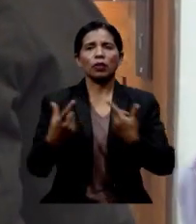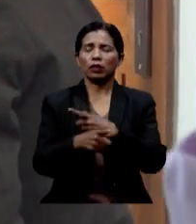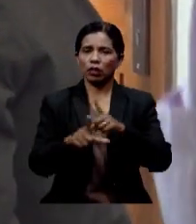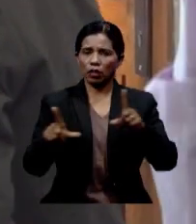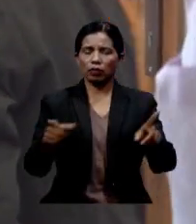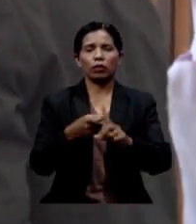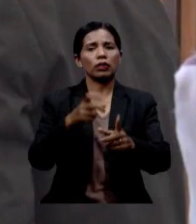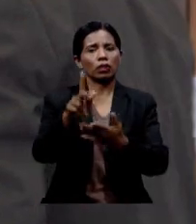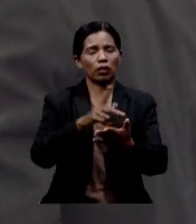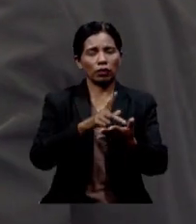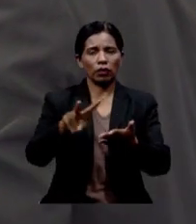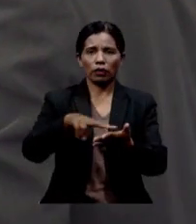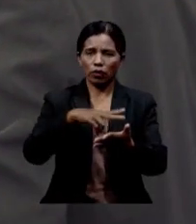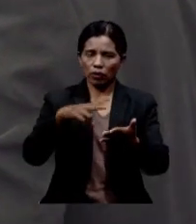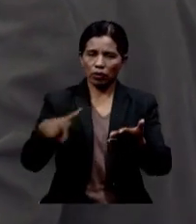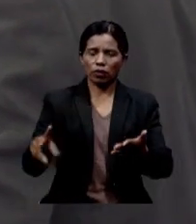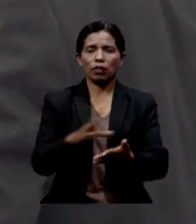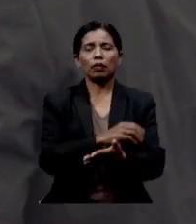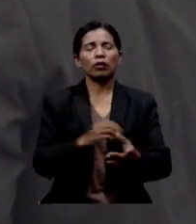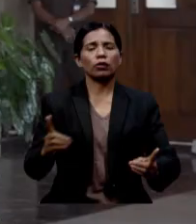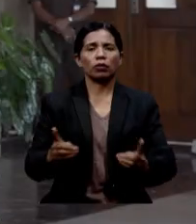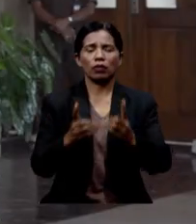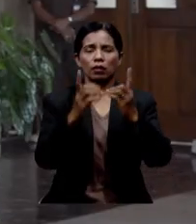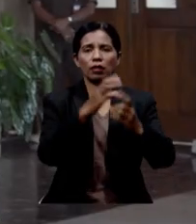no violação, husi junta militar Myanmar-Nian.